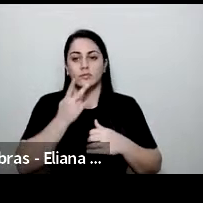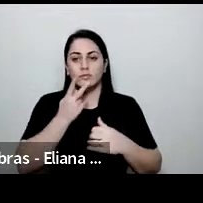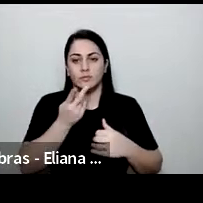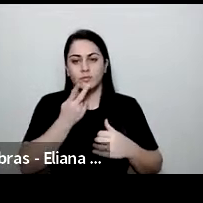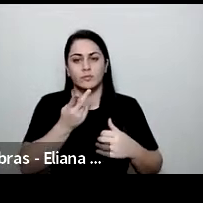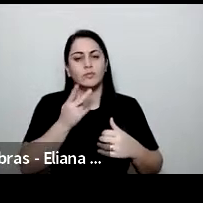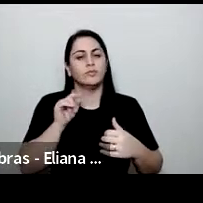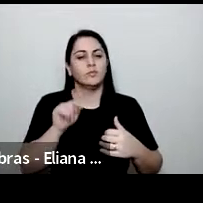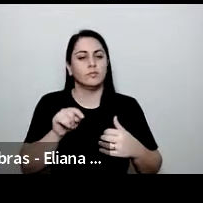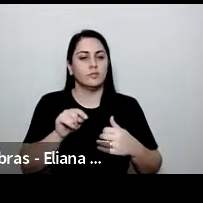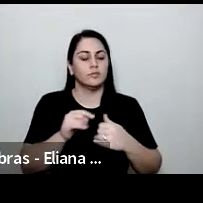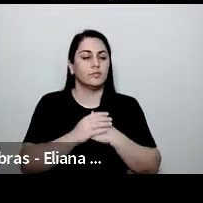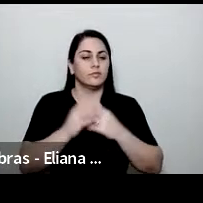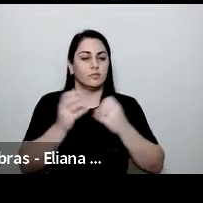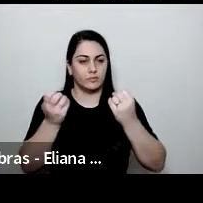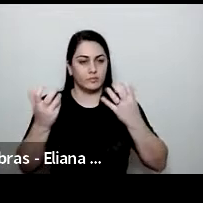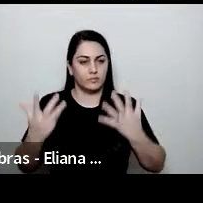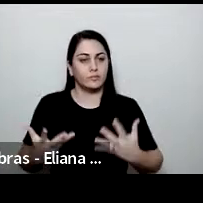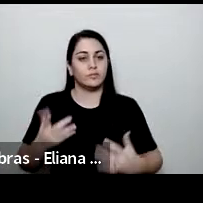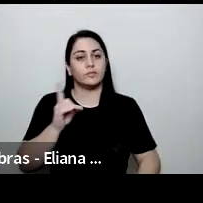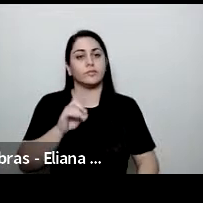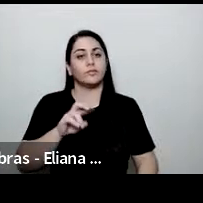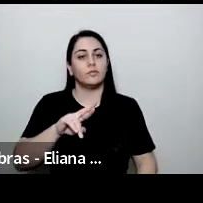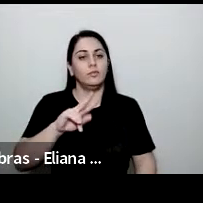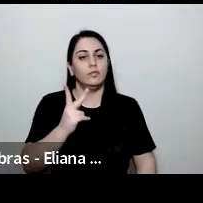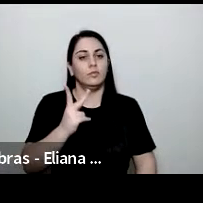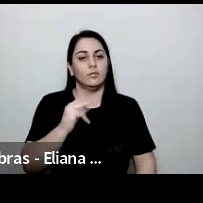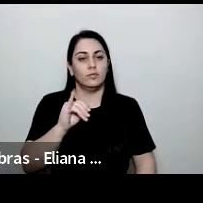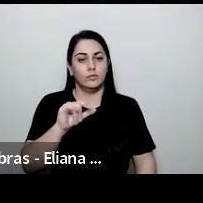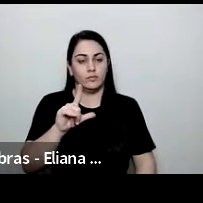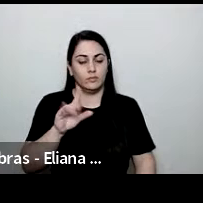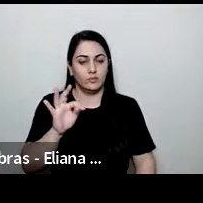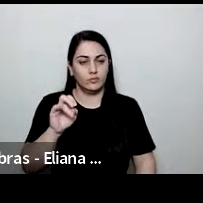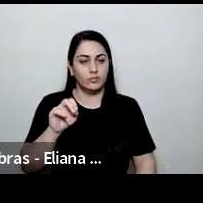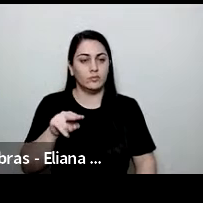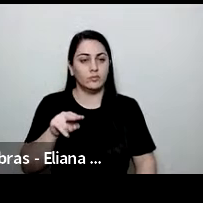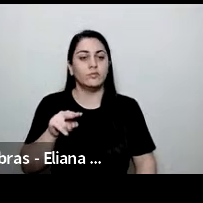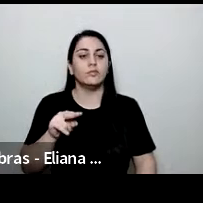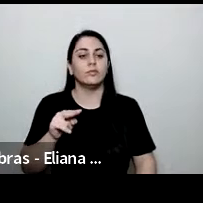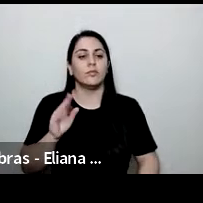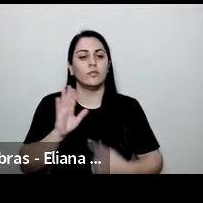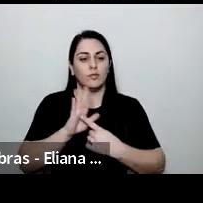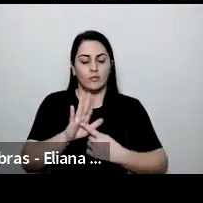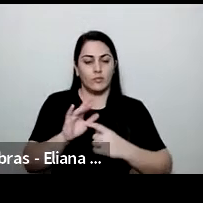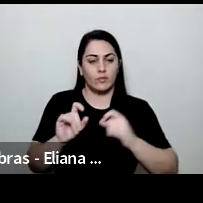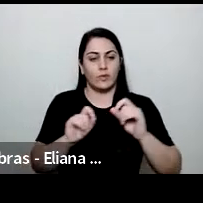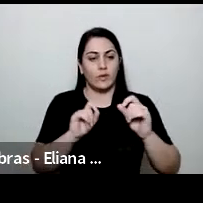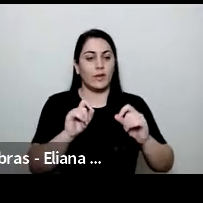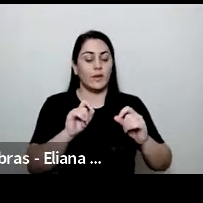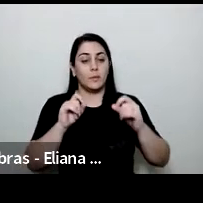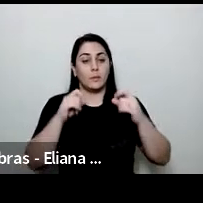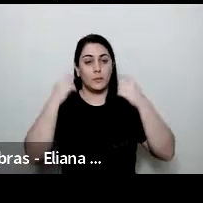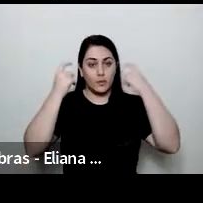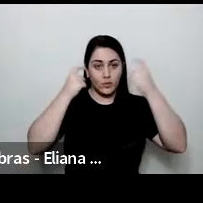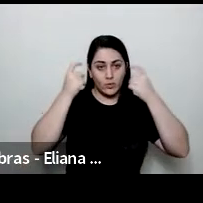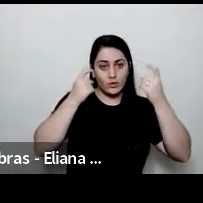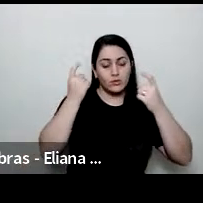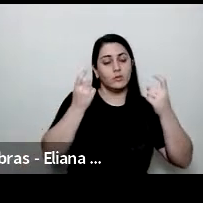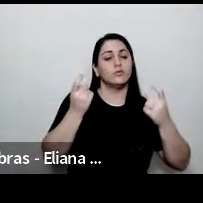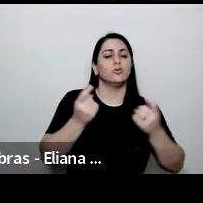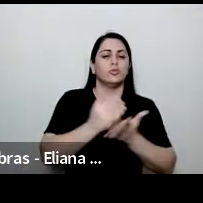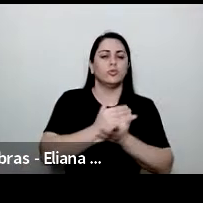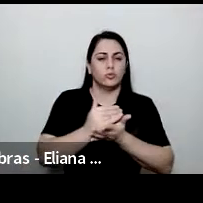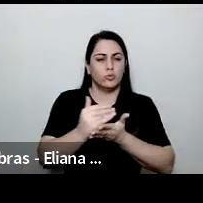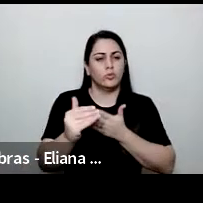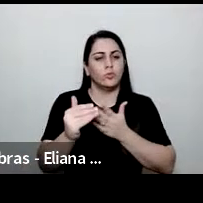bem escrita pelo grupo Rio eu pago aqui o seguinte uma preocupação Desde o Primeiro Momento